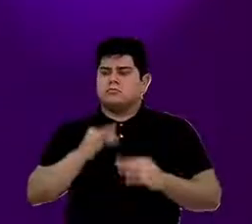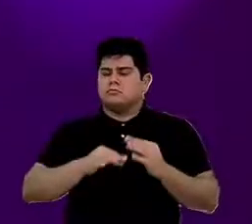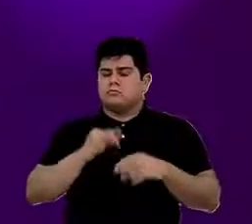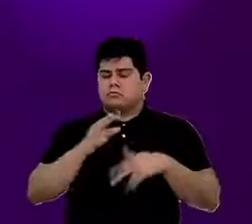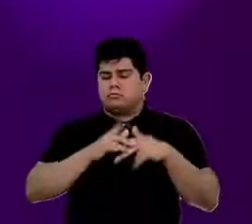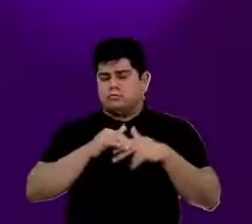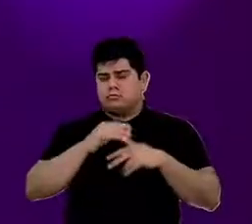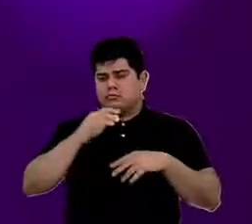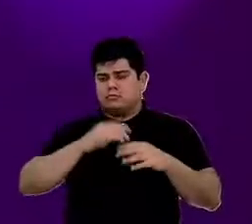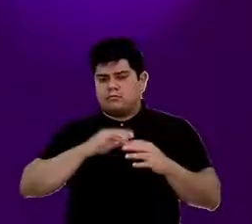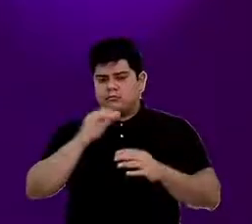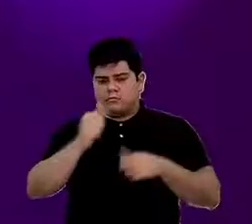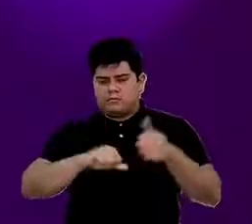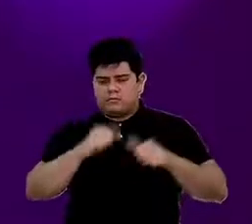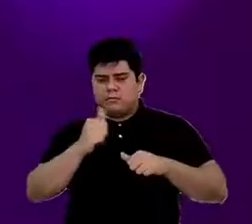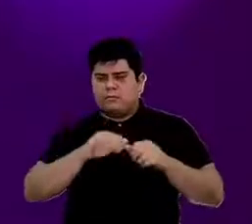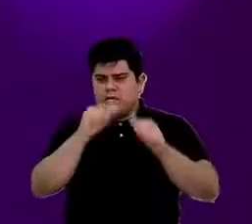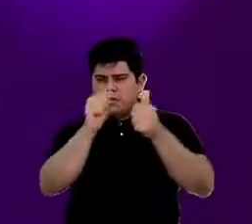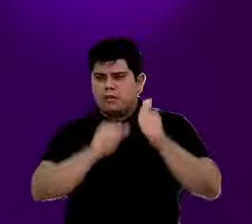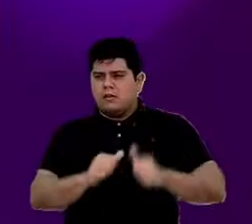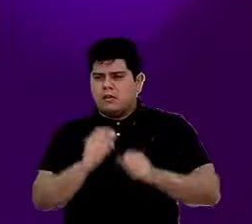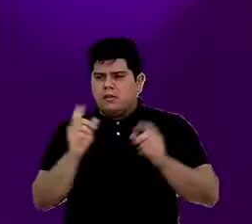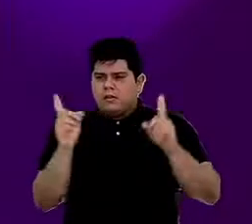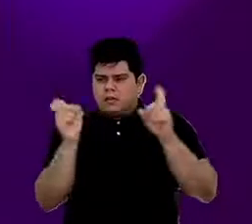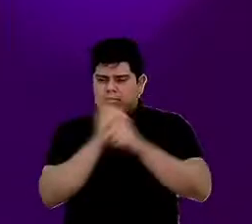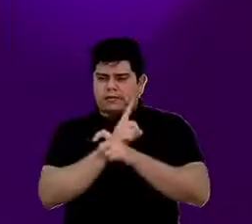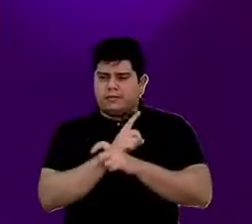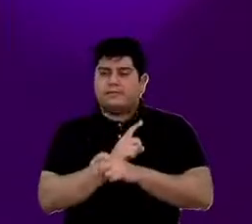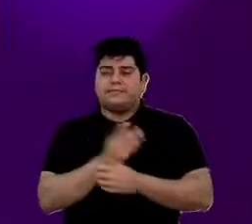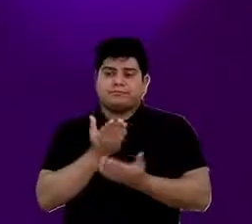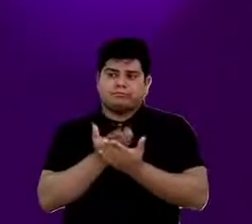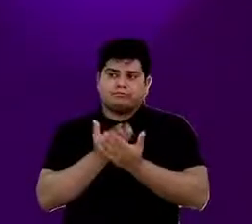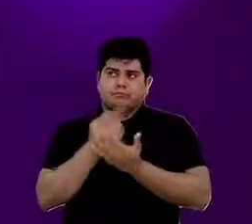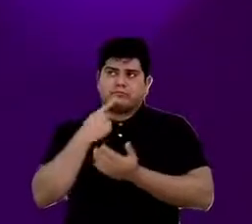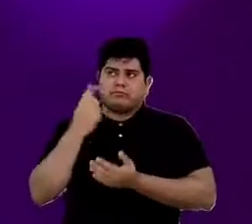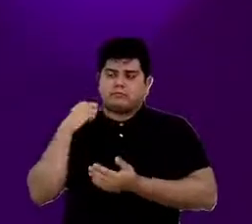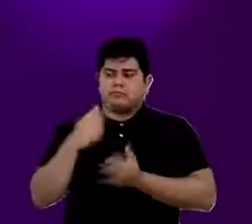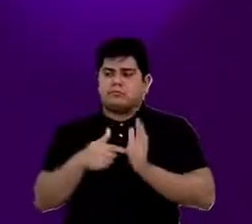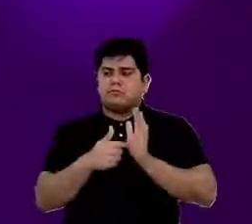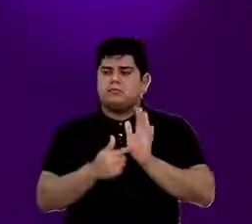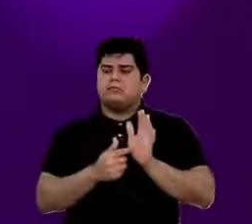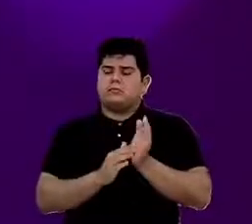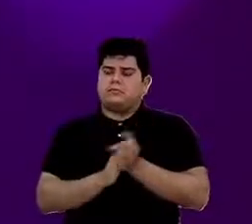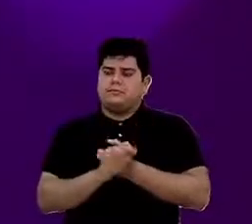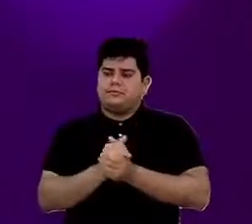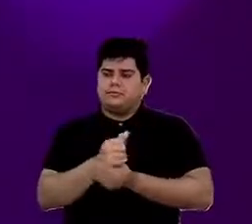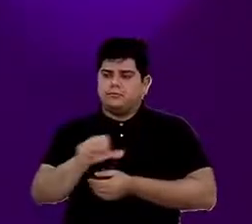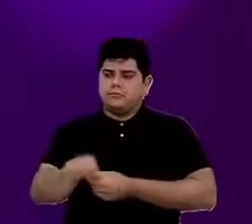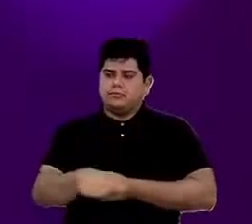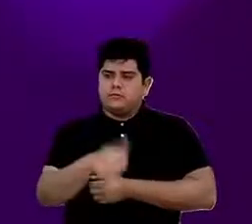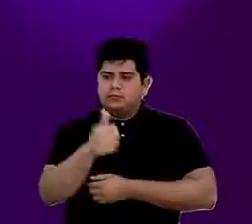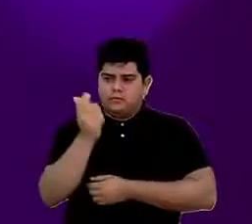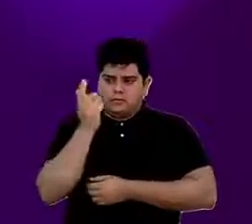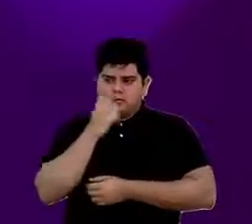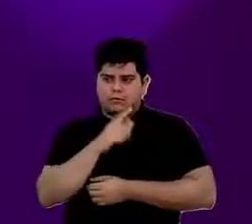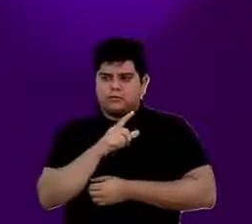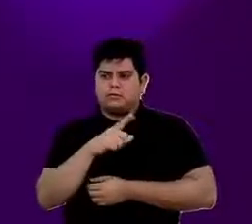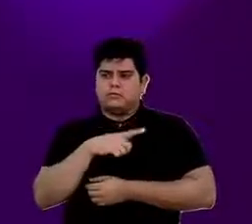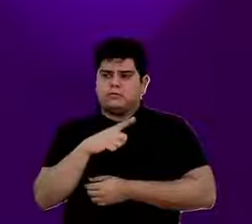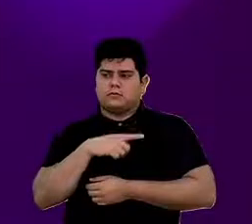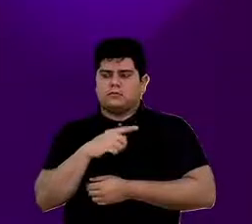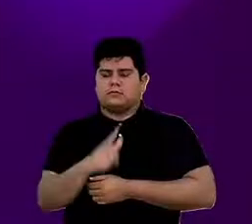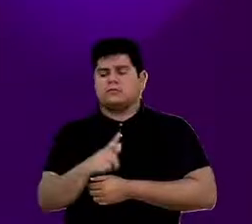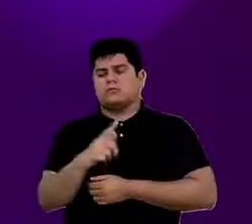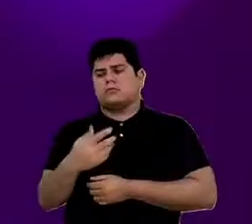de anatomias mais complexas. E, de fato, estudos recentes mostraram uma melhora do resultado com a geração 4,